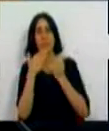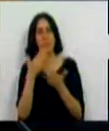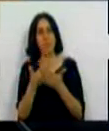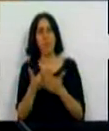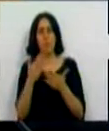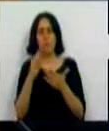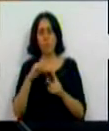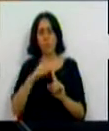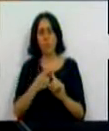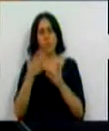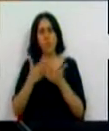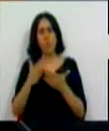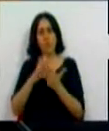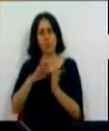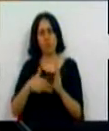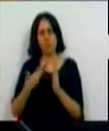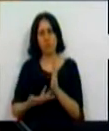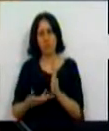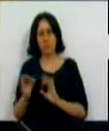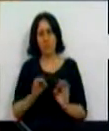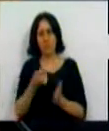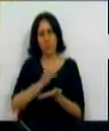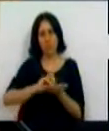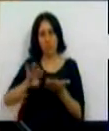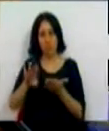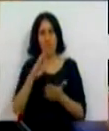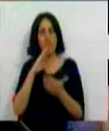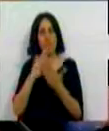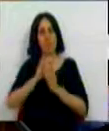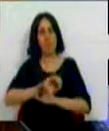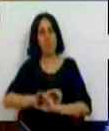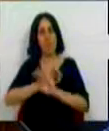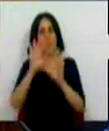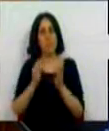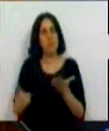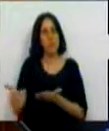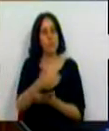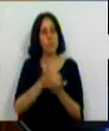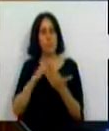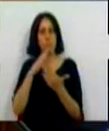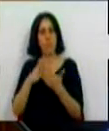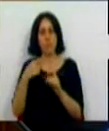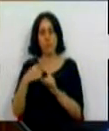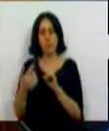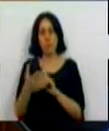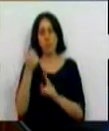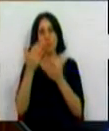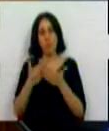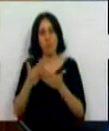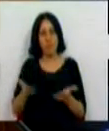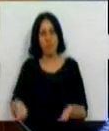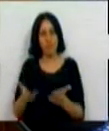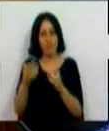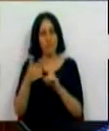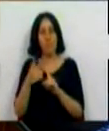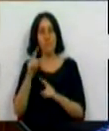escolar, que viabiliza de uma forma simples e clara um conjunto de recursos para a promoção do sucesso escolar, como o reforço do papel